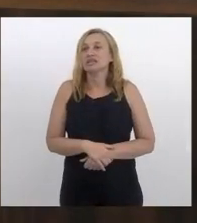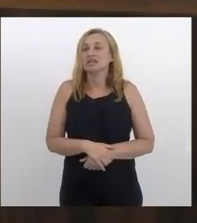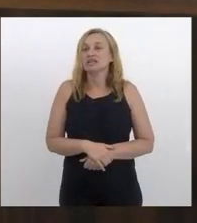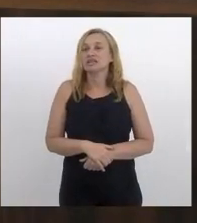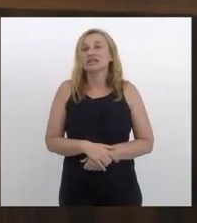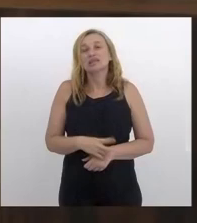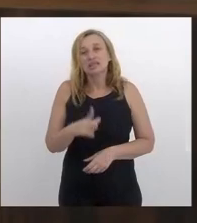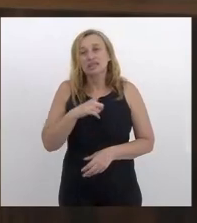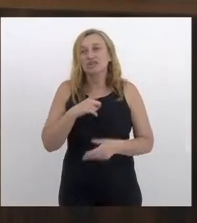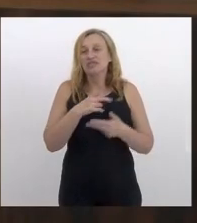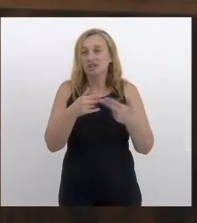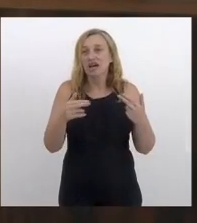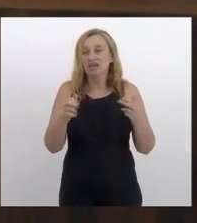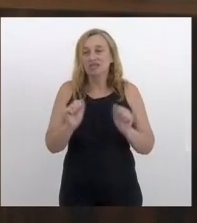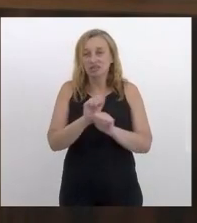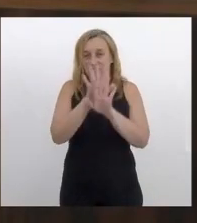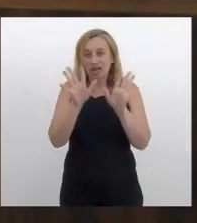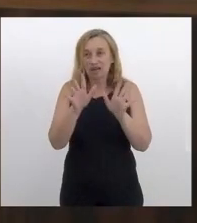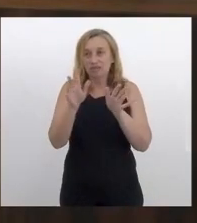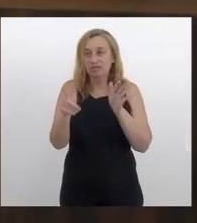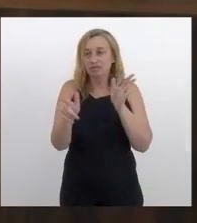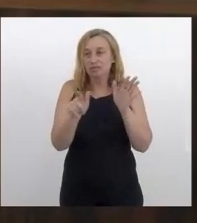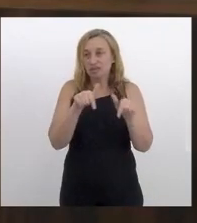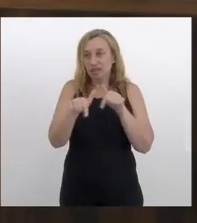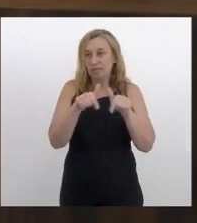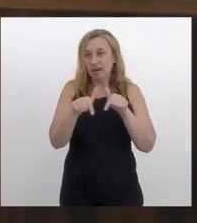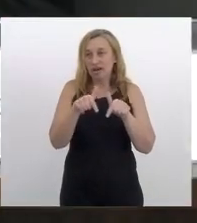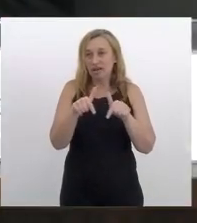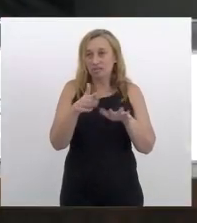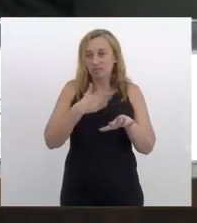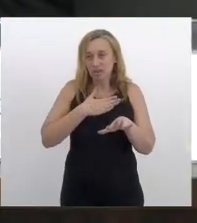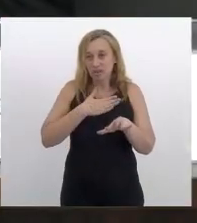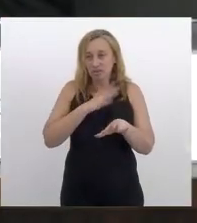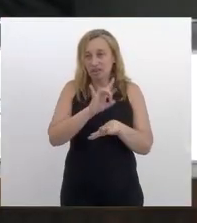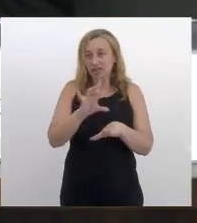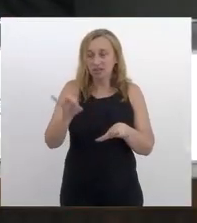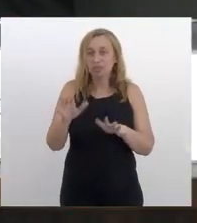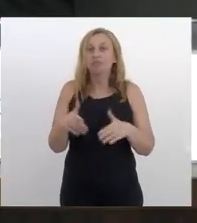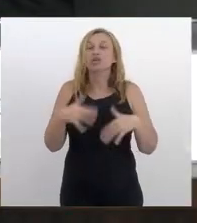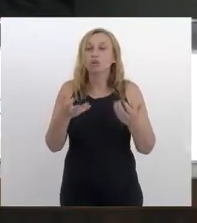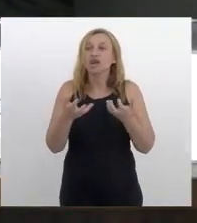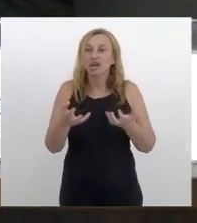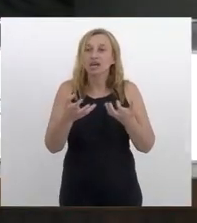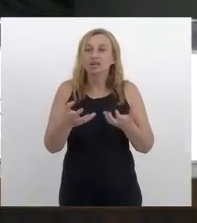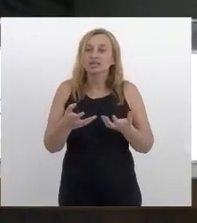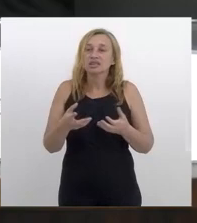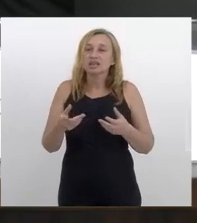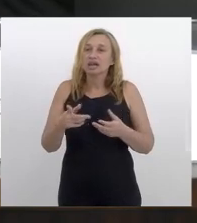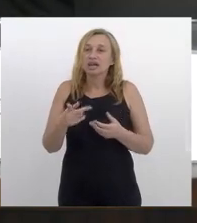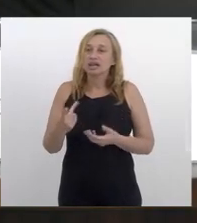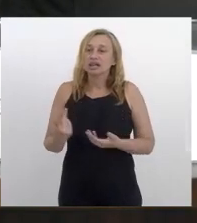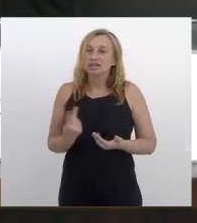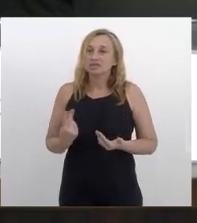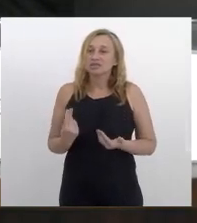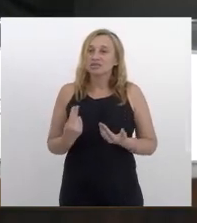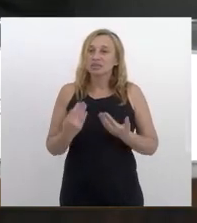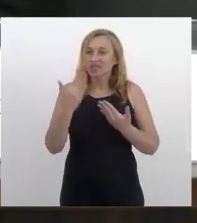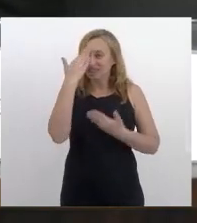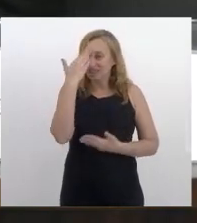e a gente tem muito claro o papel que eu exerço aqui. Quero agradecer em meu nome, agora há pouco eu vim